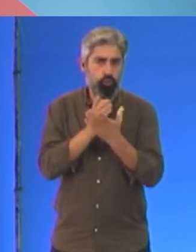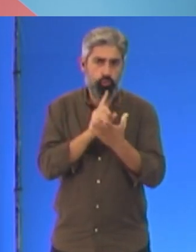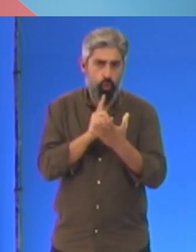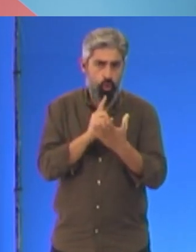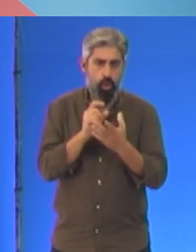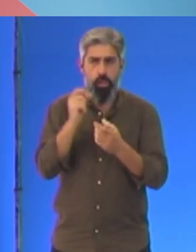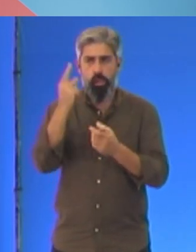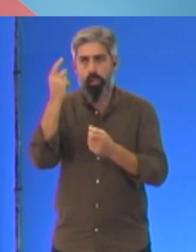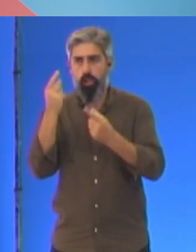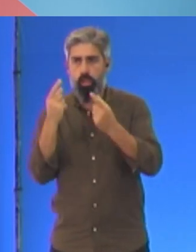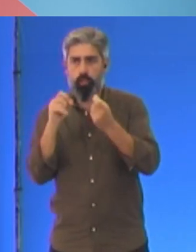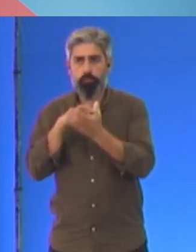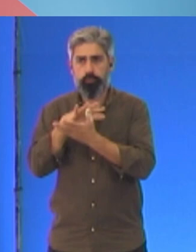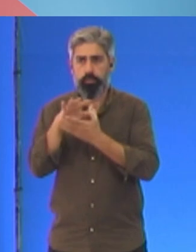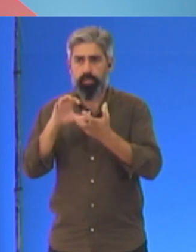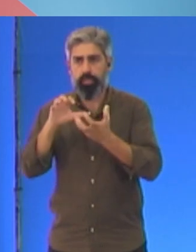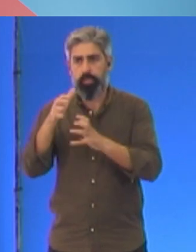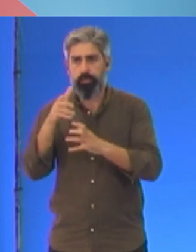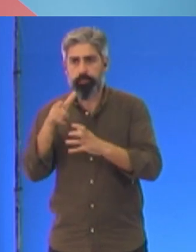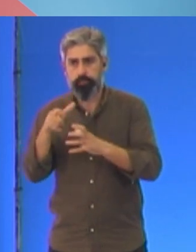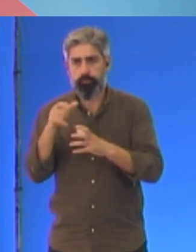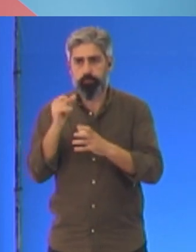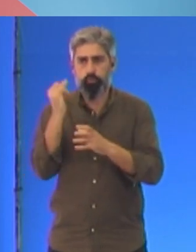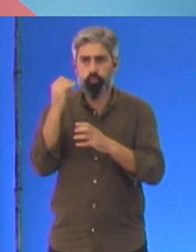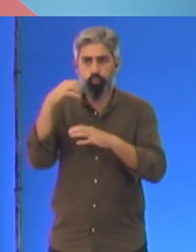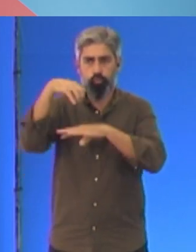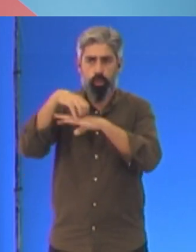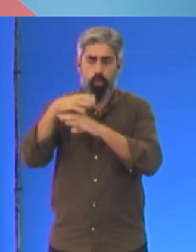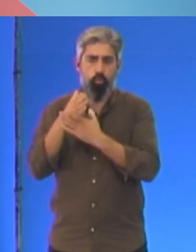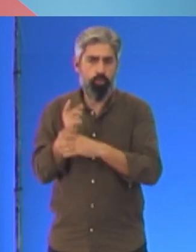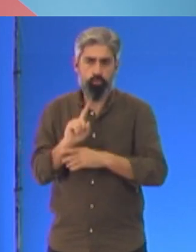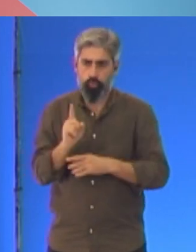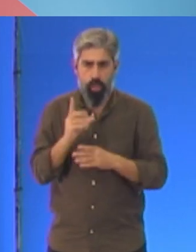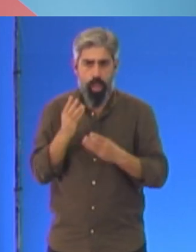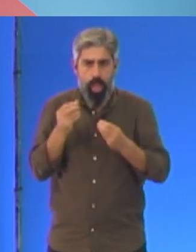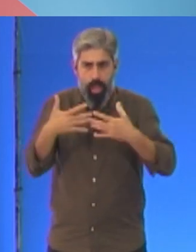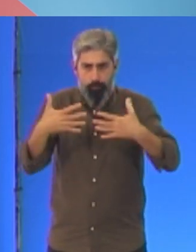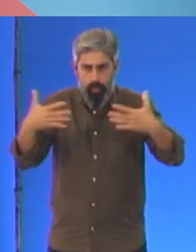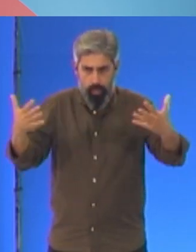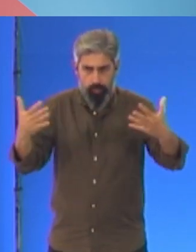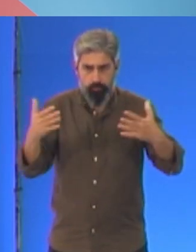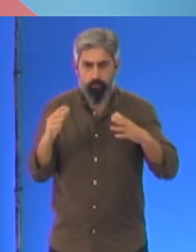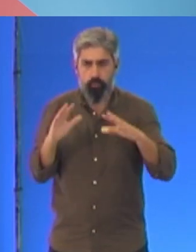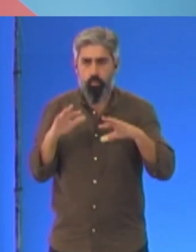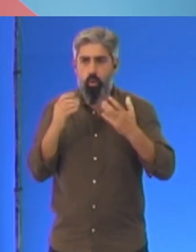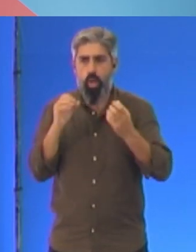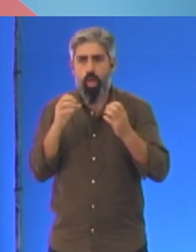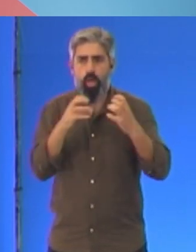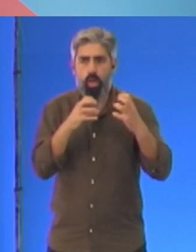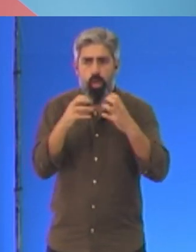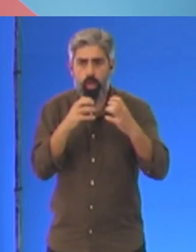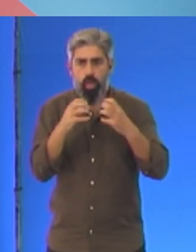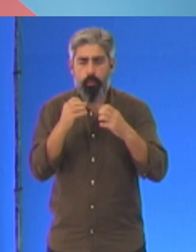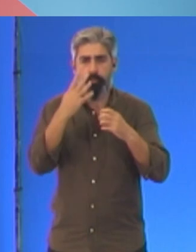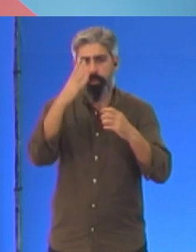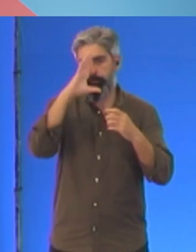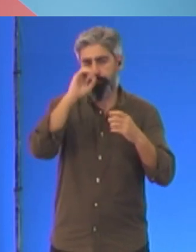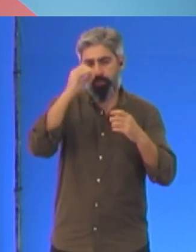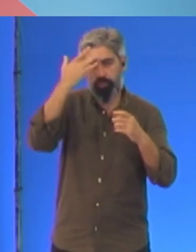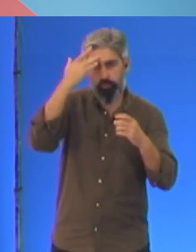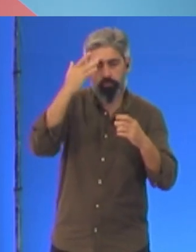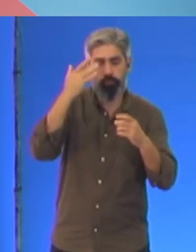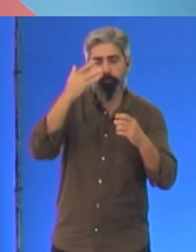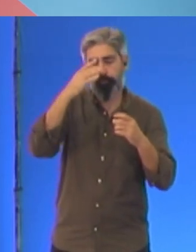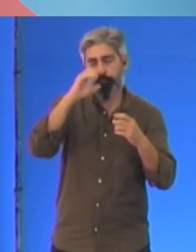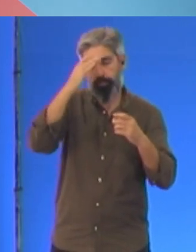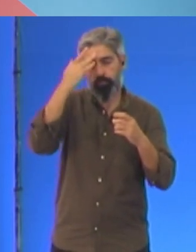lei de uma Episódio e conjuntura ao crise institucional uma qual um qualquer deslizado entre a primeira-ministro e